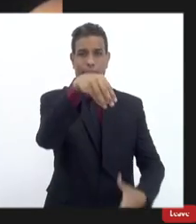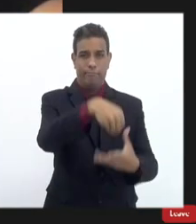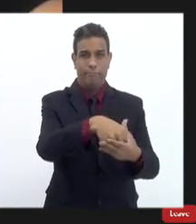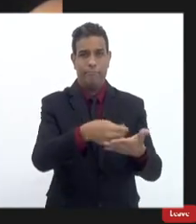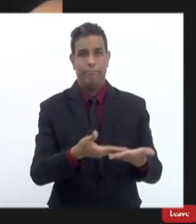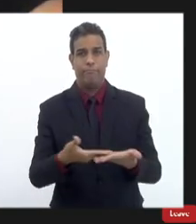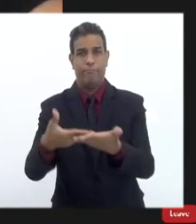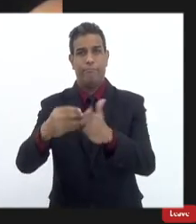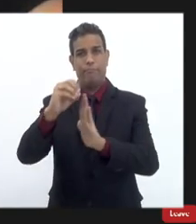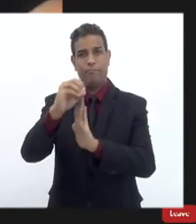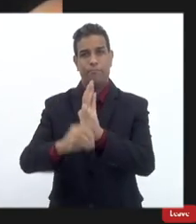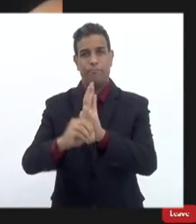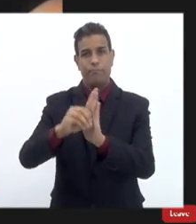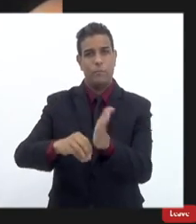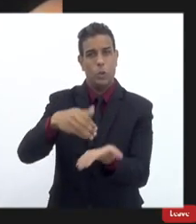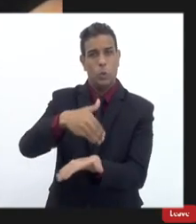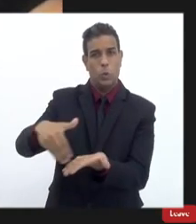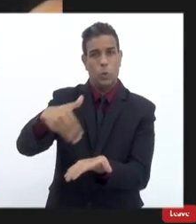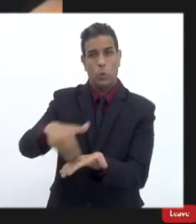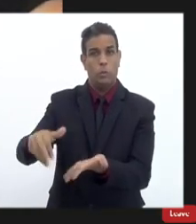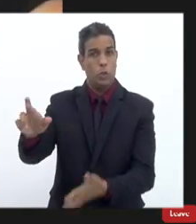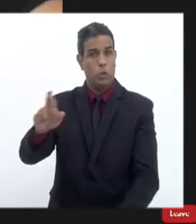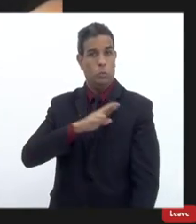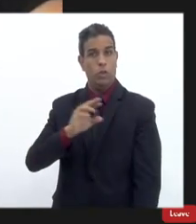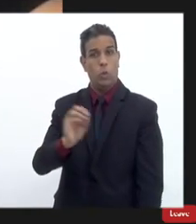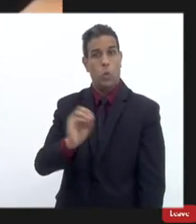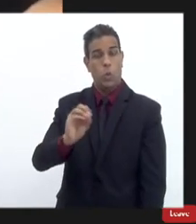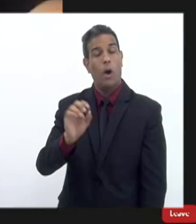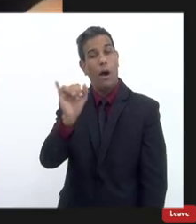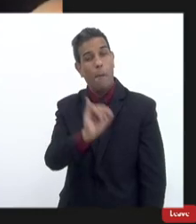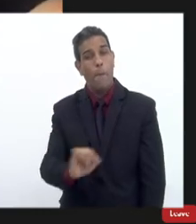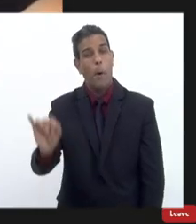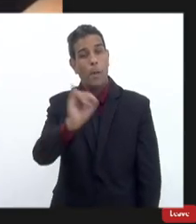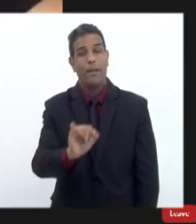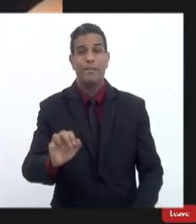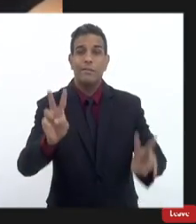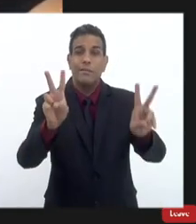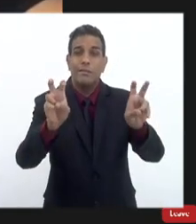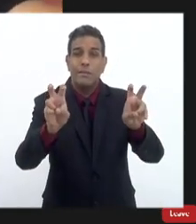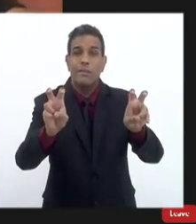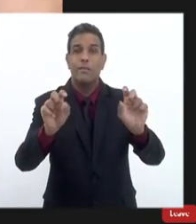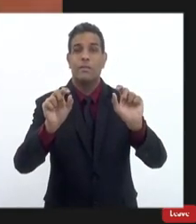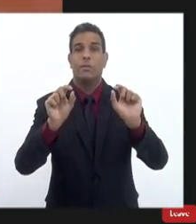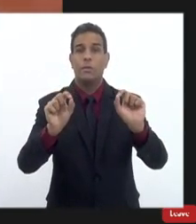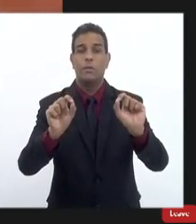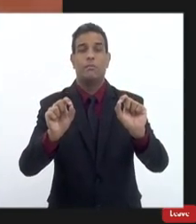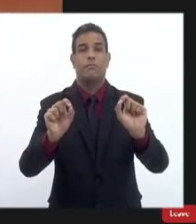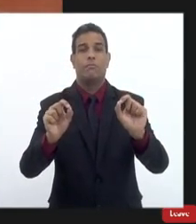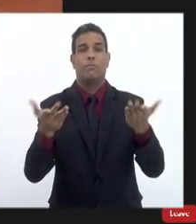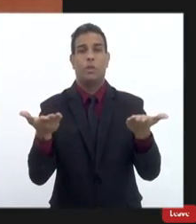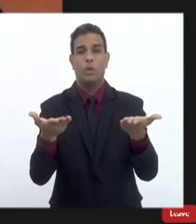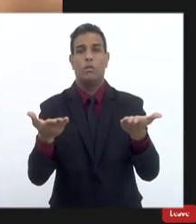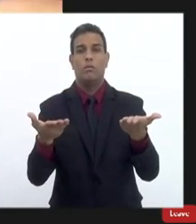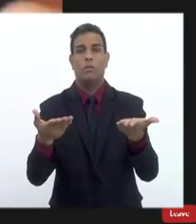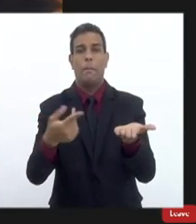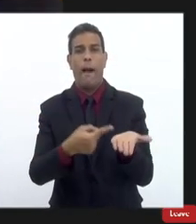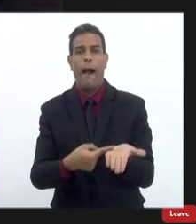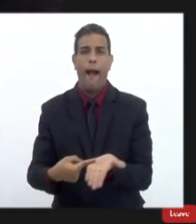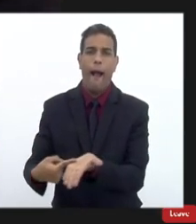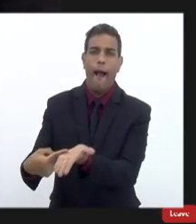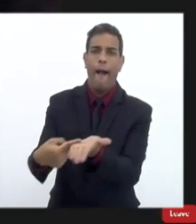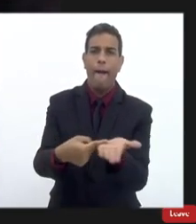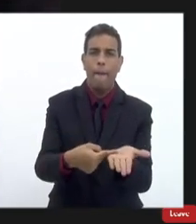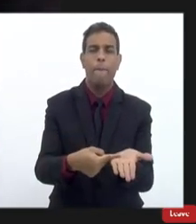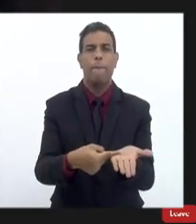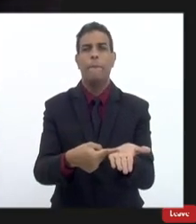para o secretário de Educação, que não foi respondido, e a gente acha muito importante, aqui na presença da professora Joilza, que sempre nos trata, né,